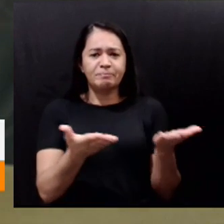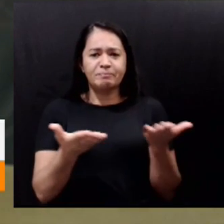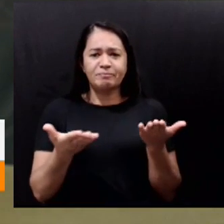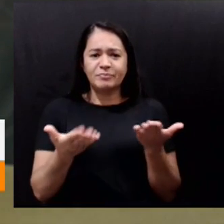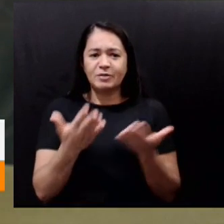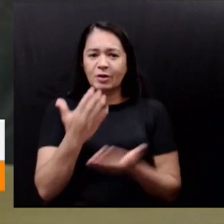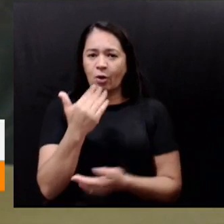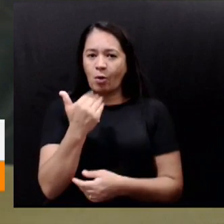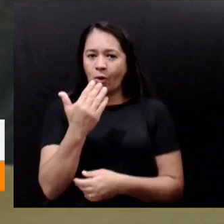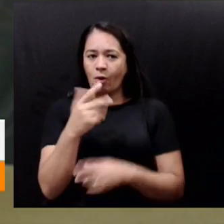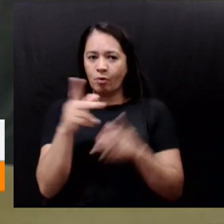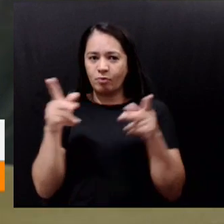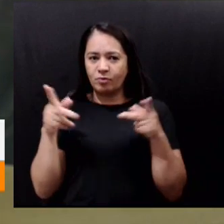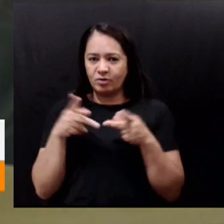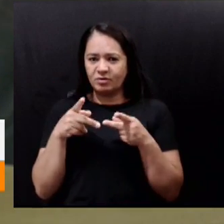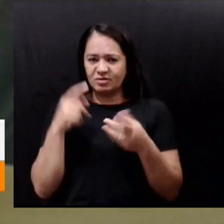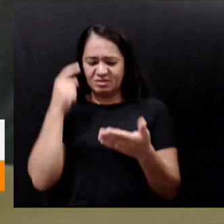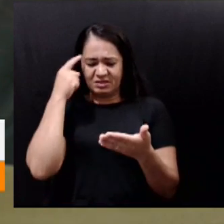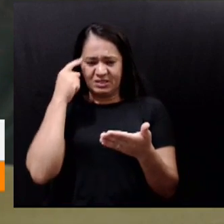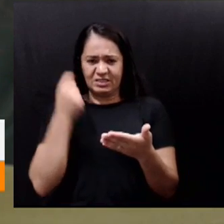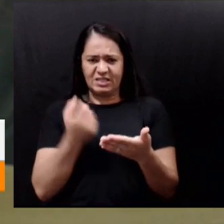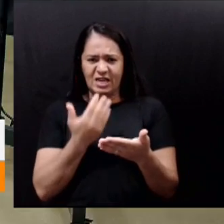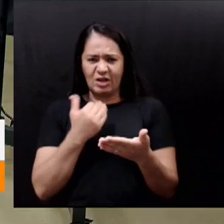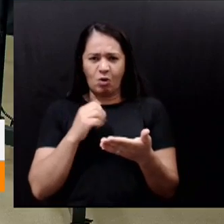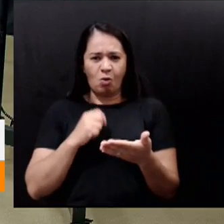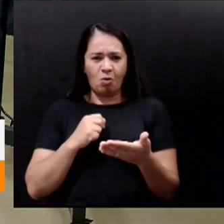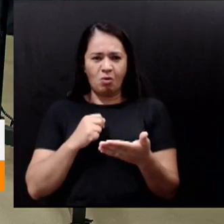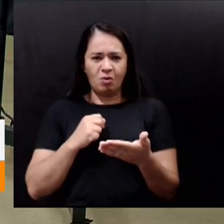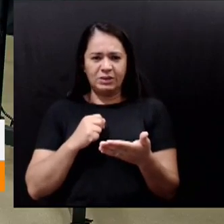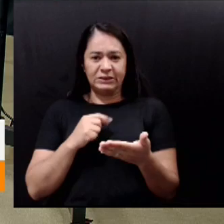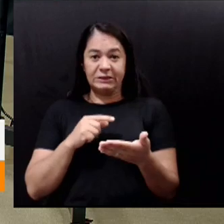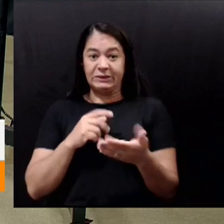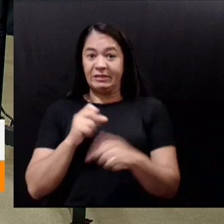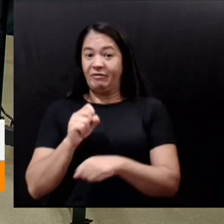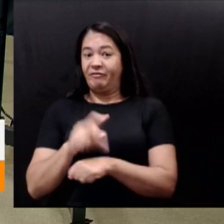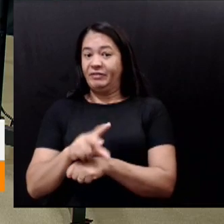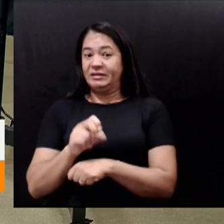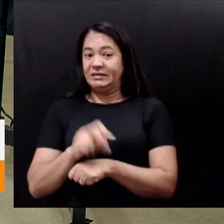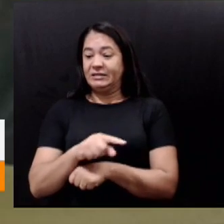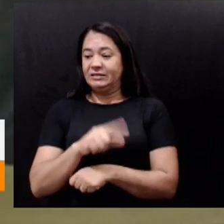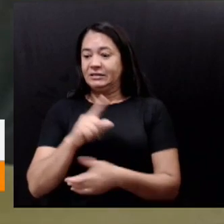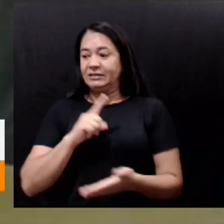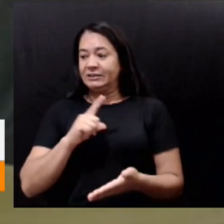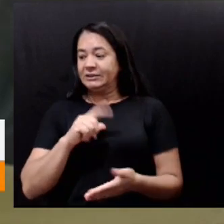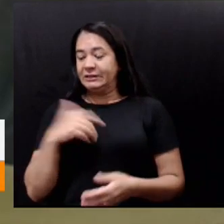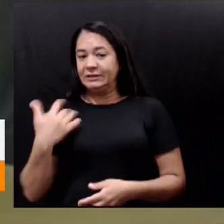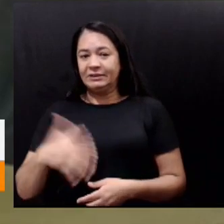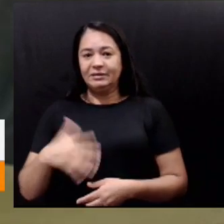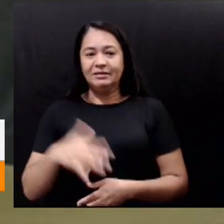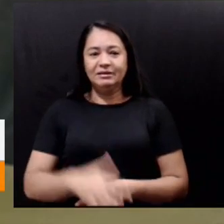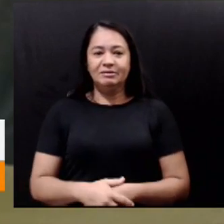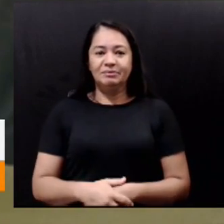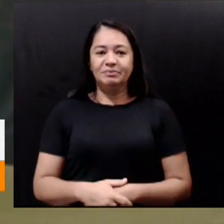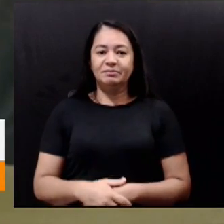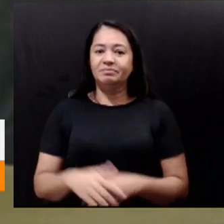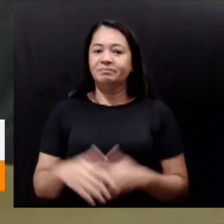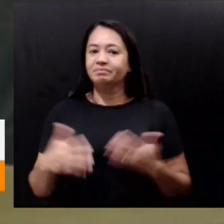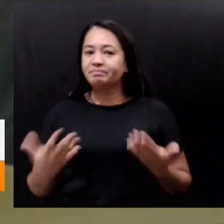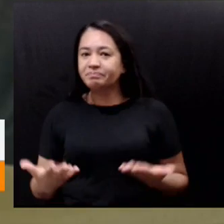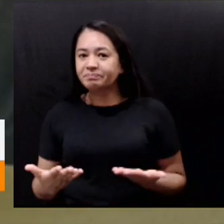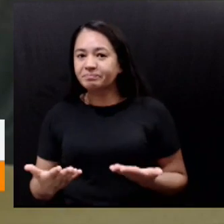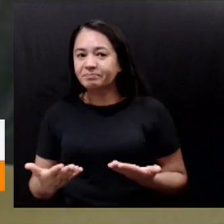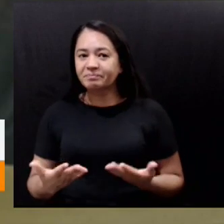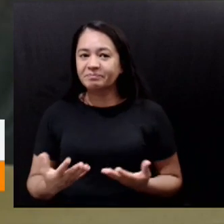você vai pensar, será que eu vou comer isso ou tem chumbinho aí? Vai desconfiar. Entendeu? Né? Então, assim, é